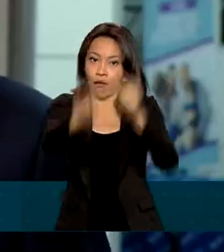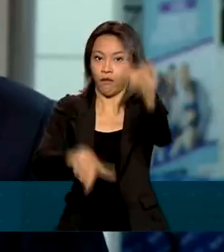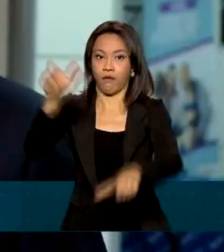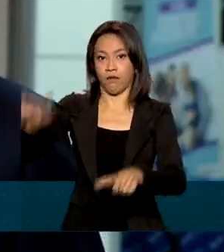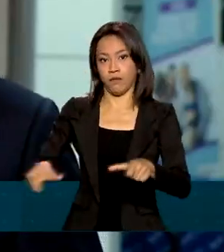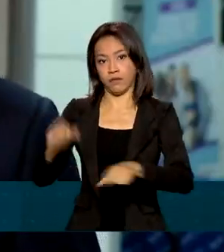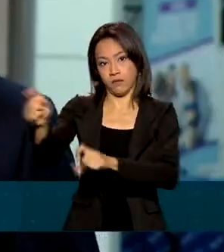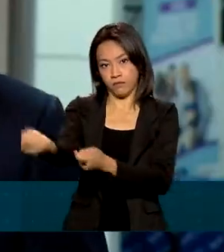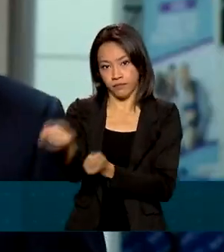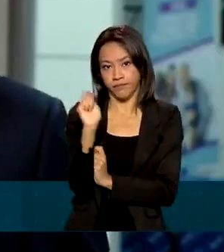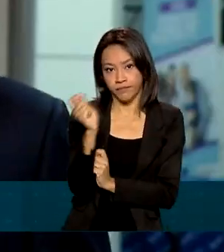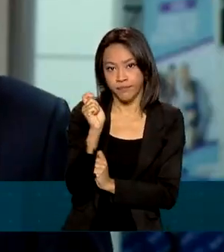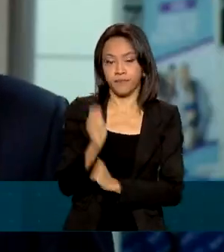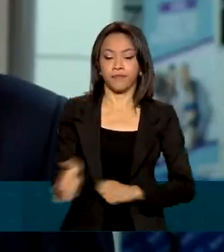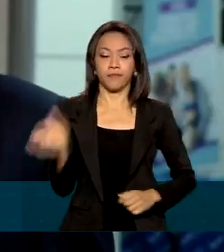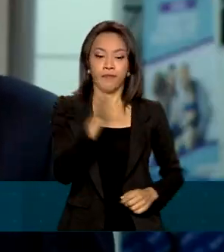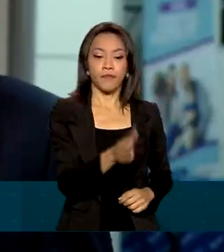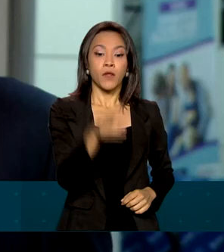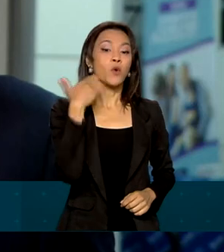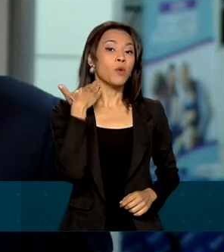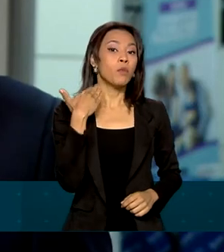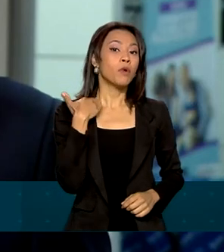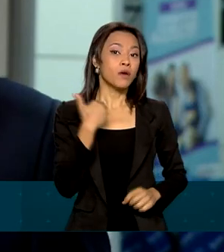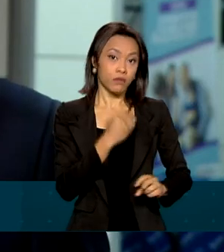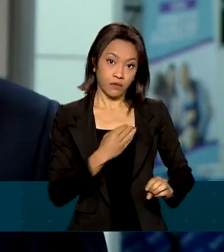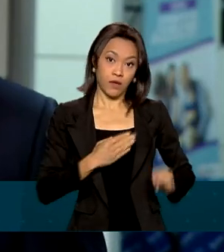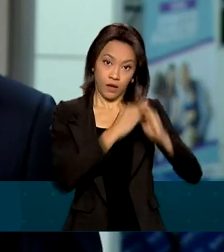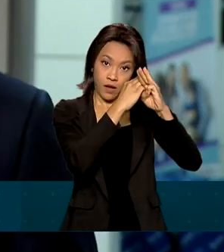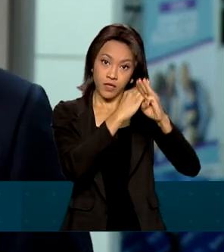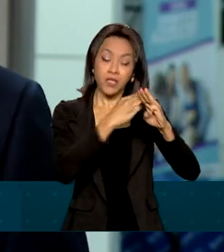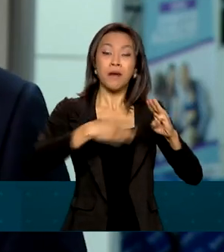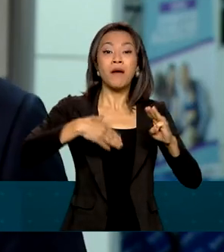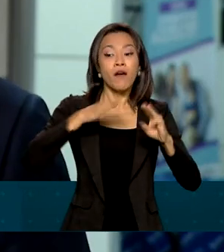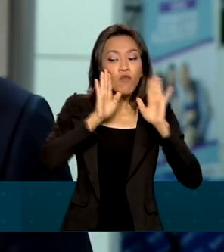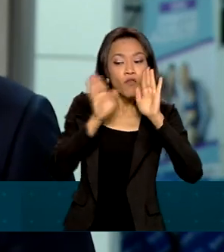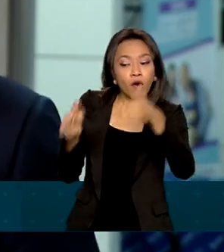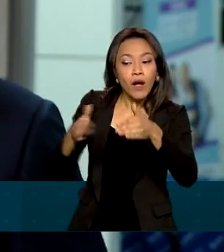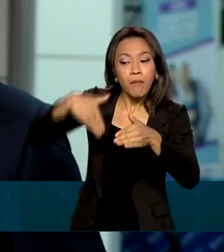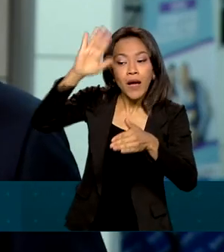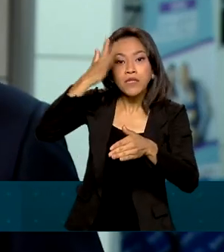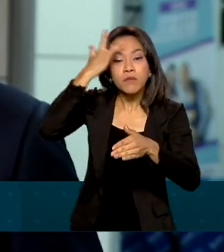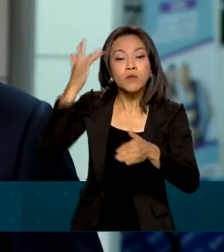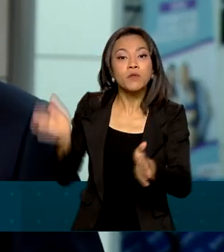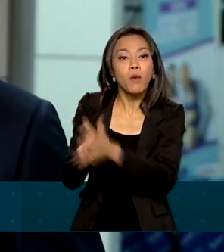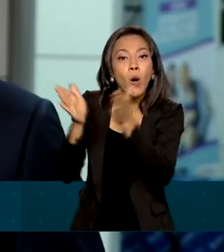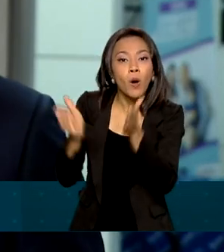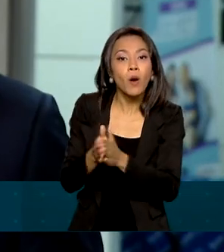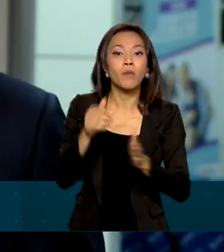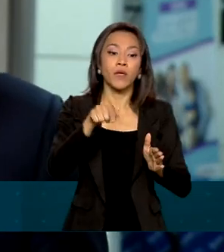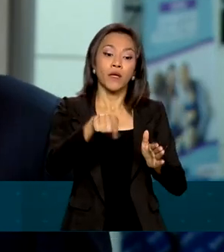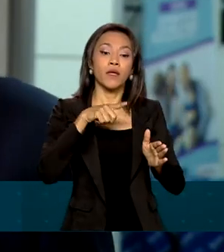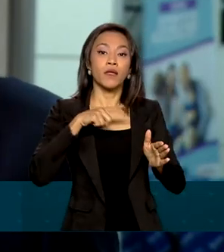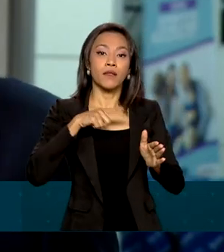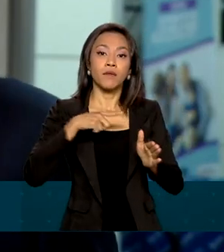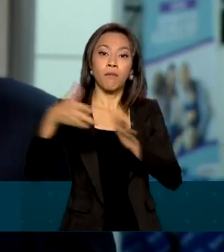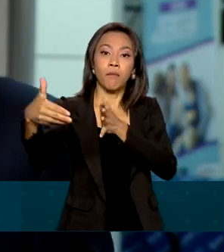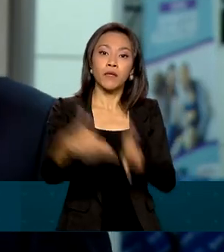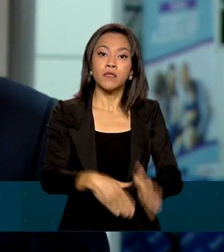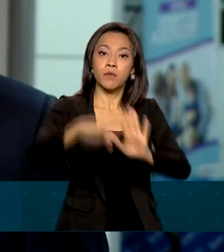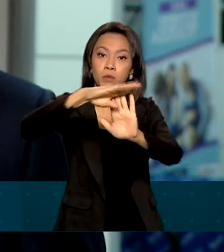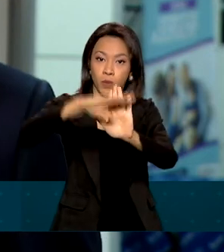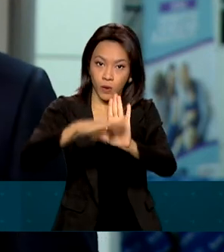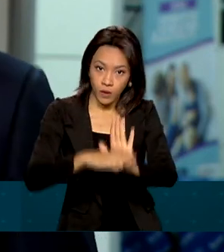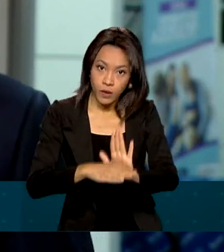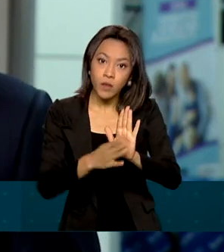diferencial da Caixa Será os mais carentes são os pronafianos para o crédito agrícola e os